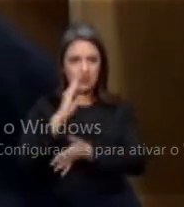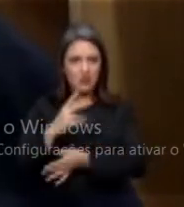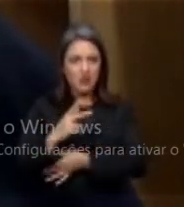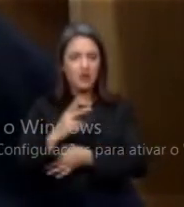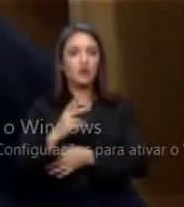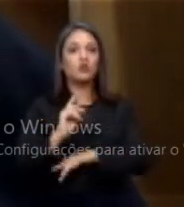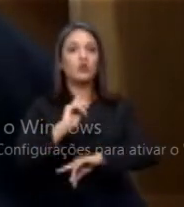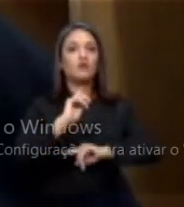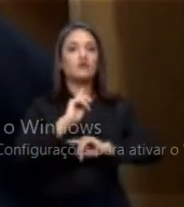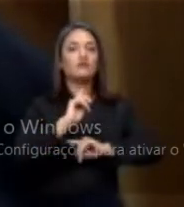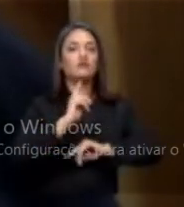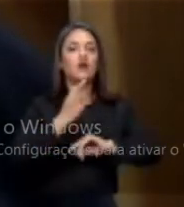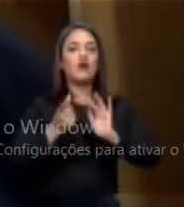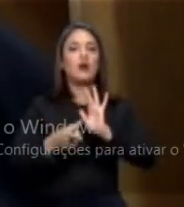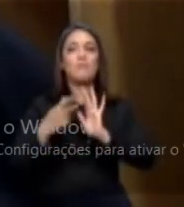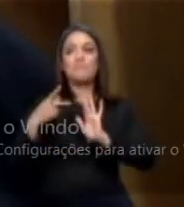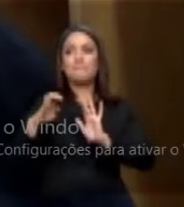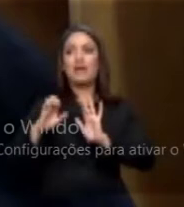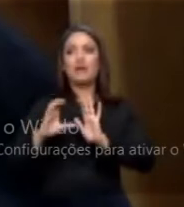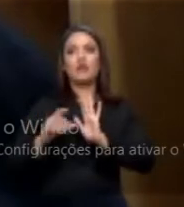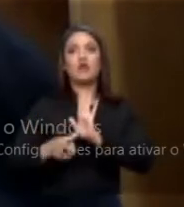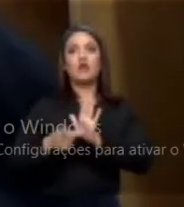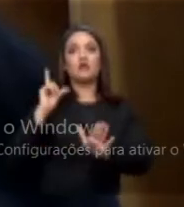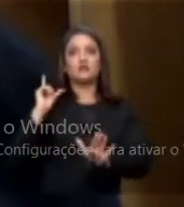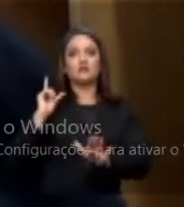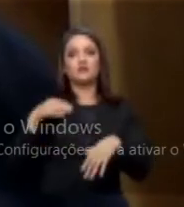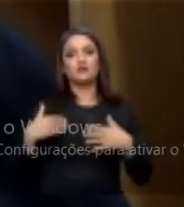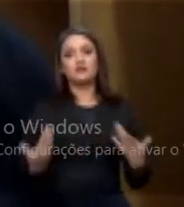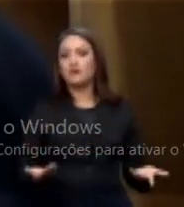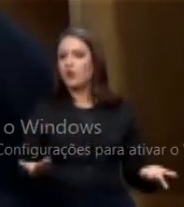uma inovação por demais